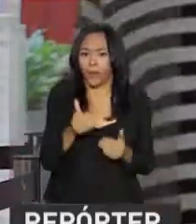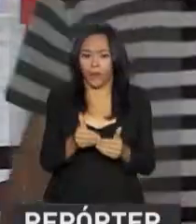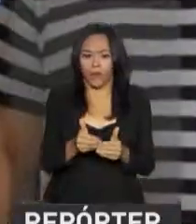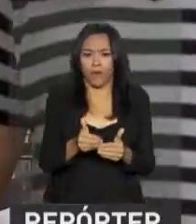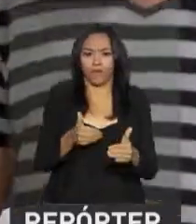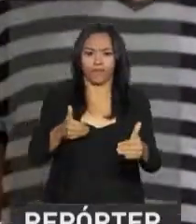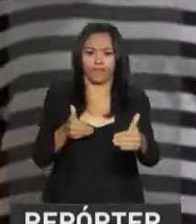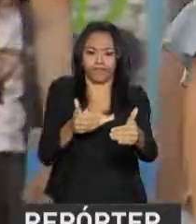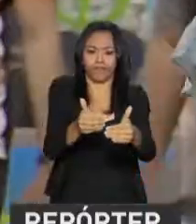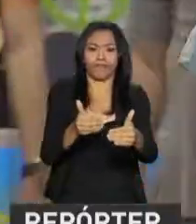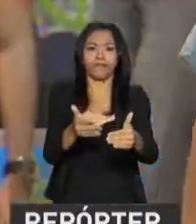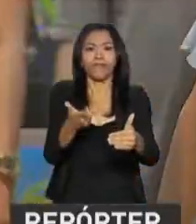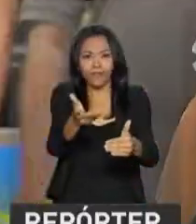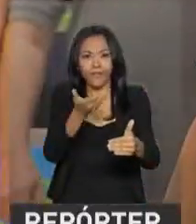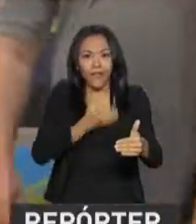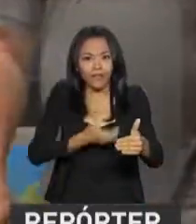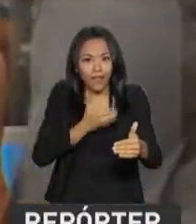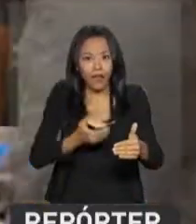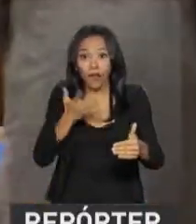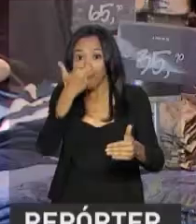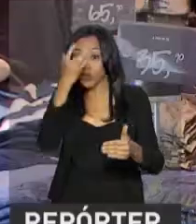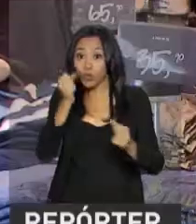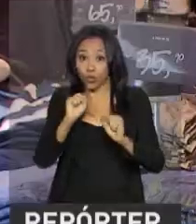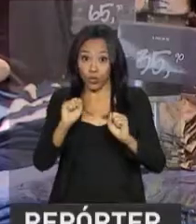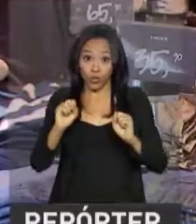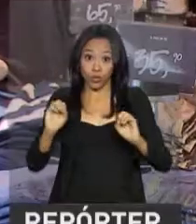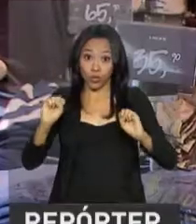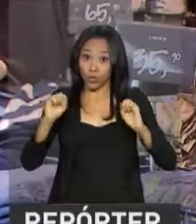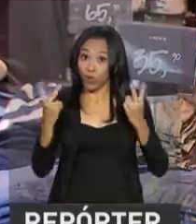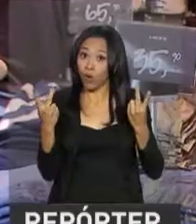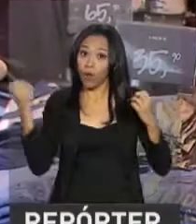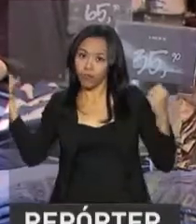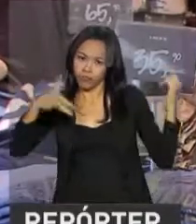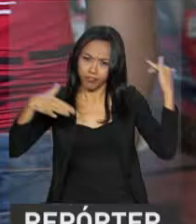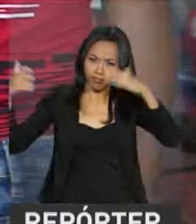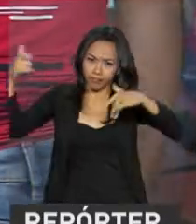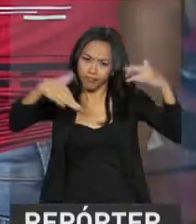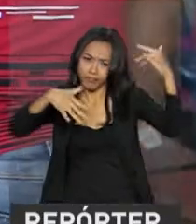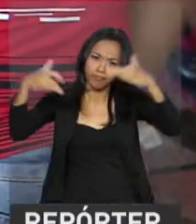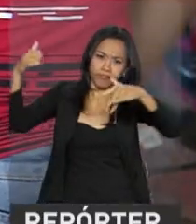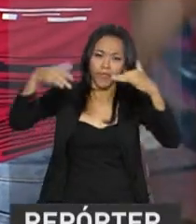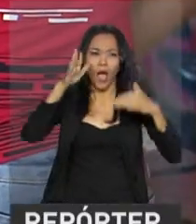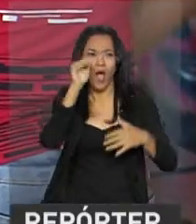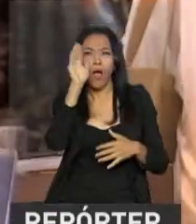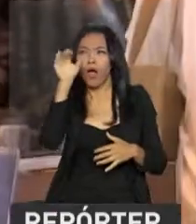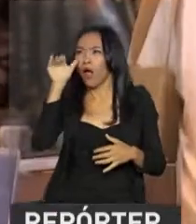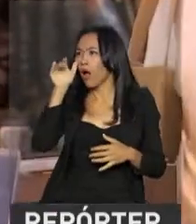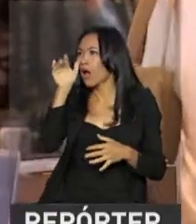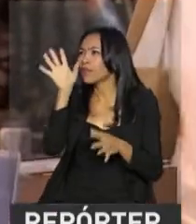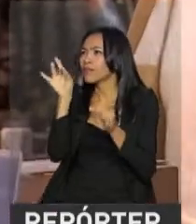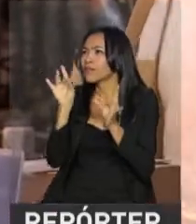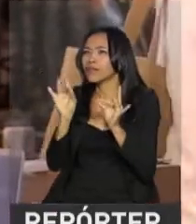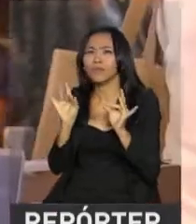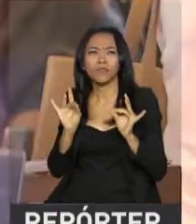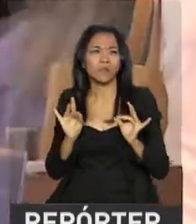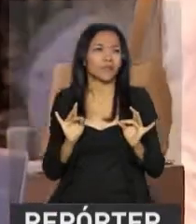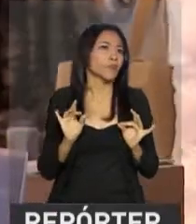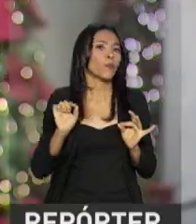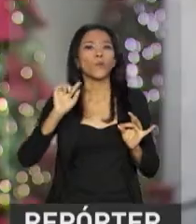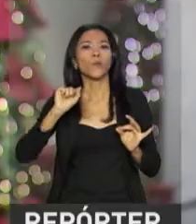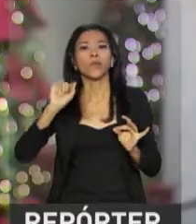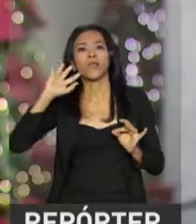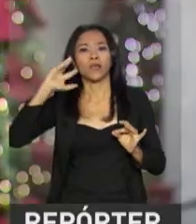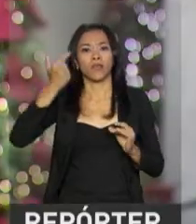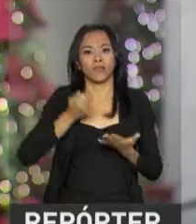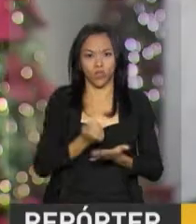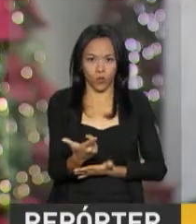desse shopping em Brasília estão movimentados. Nas lojas, o consumidor olha cada detalhe antes de decidir o que comprar.